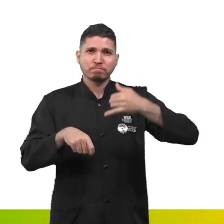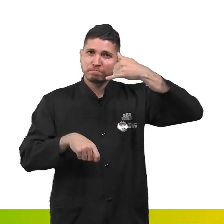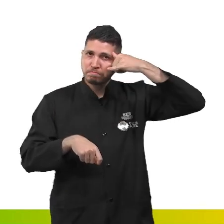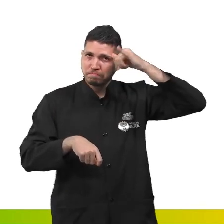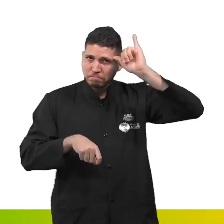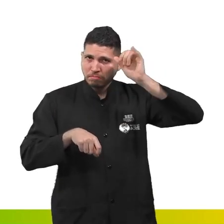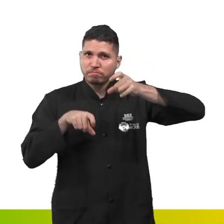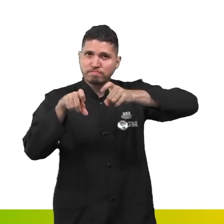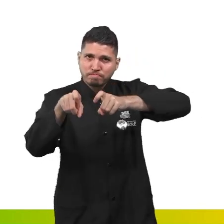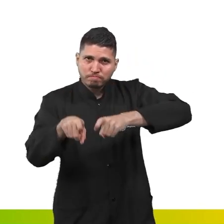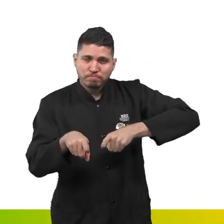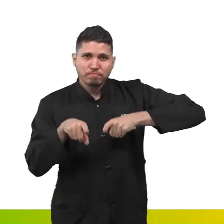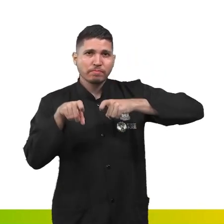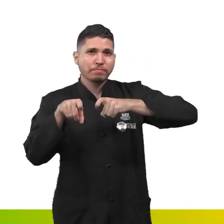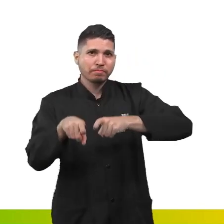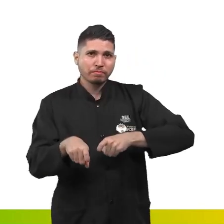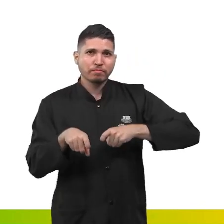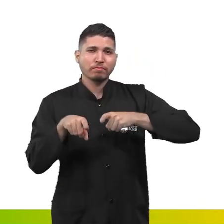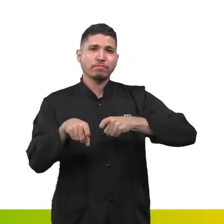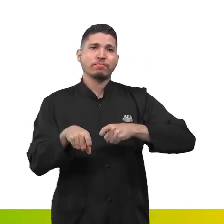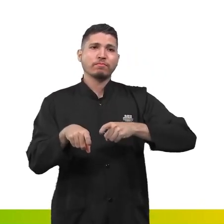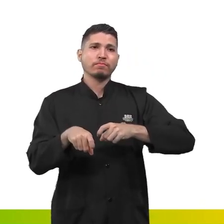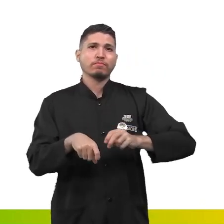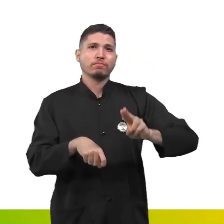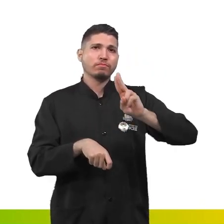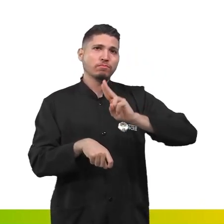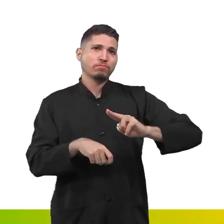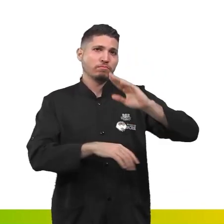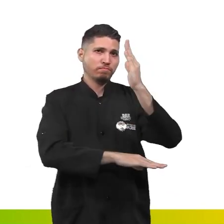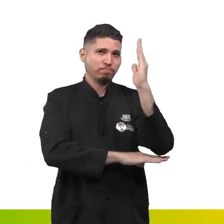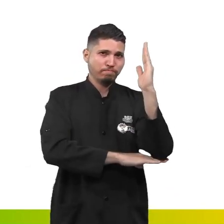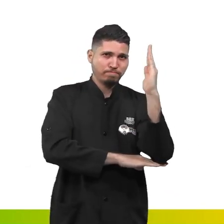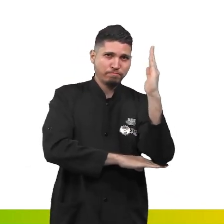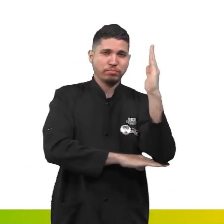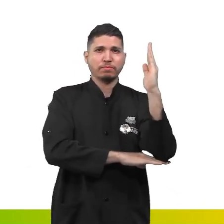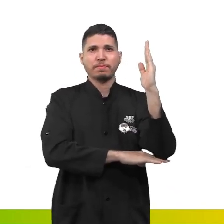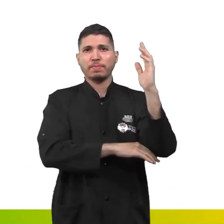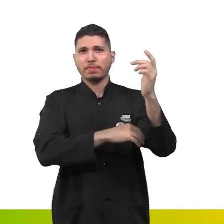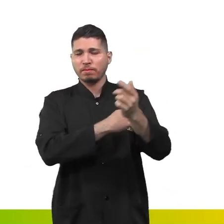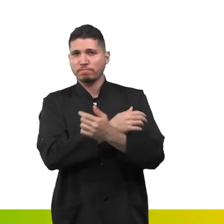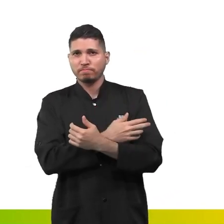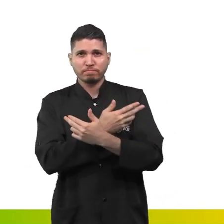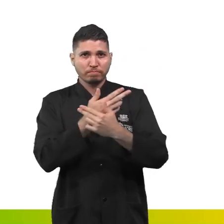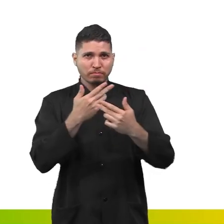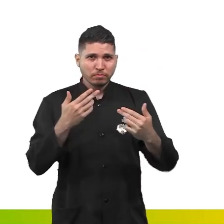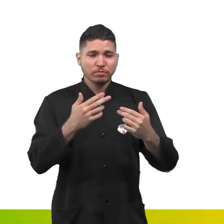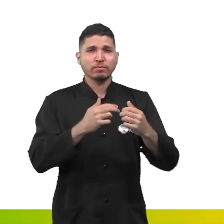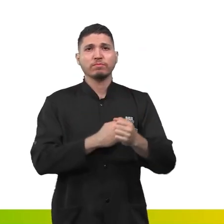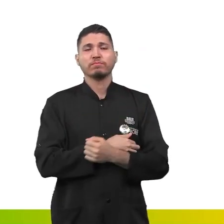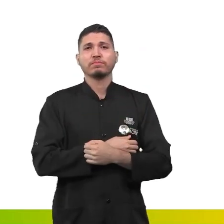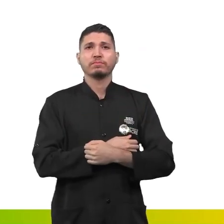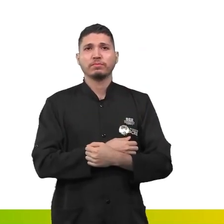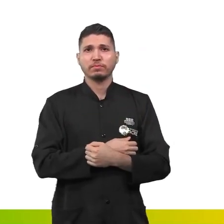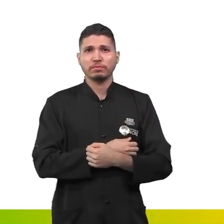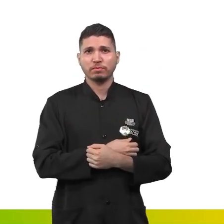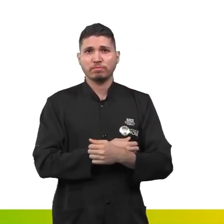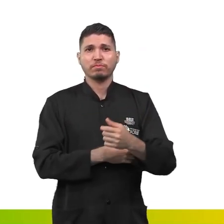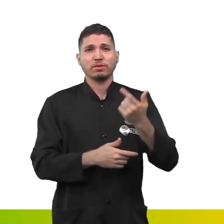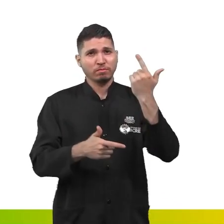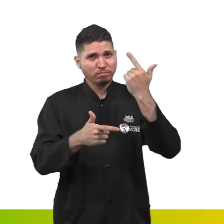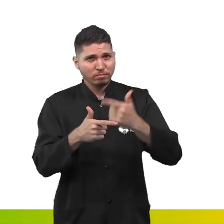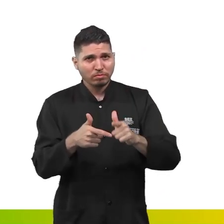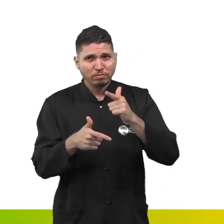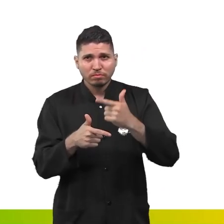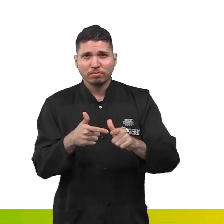pecuária, seja para utilizar a madeira, enfim, isso é algo alarmante. A